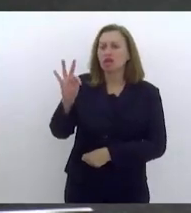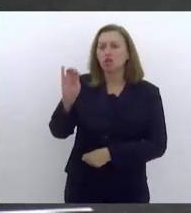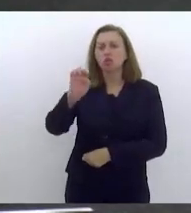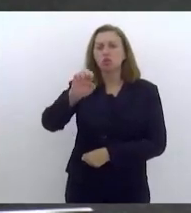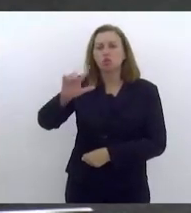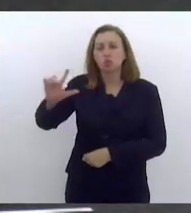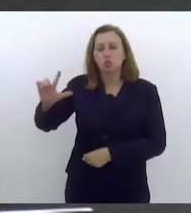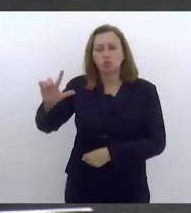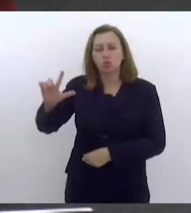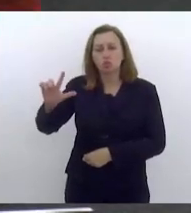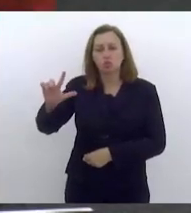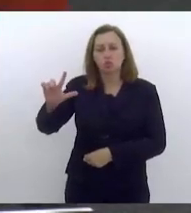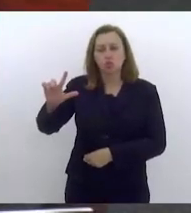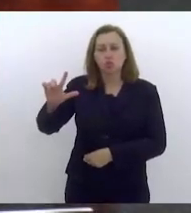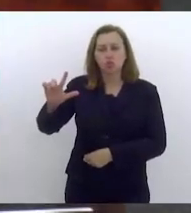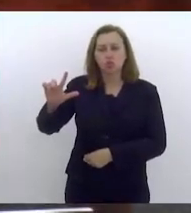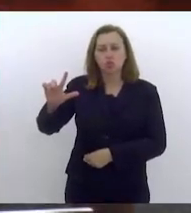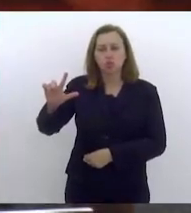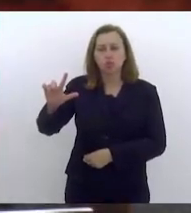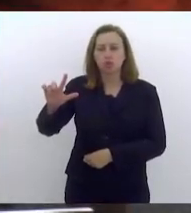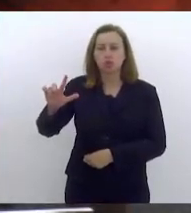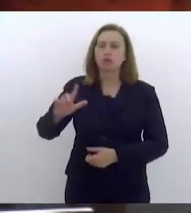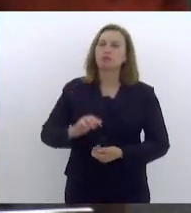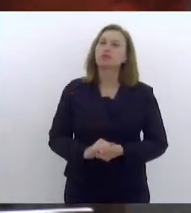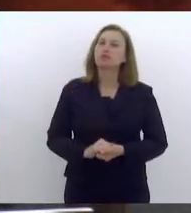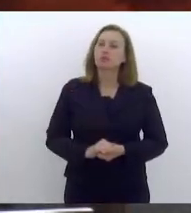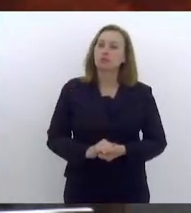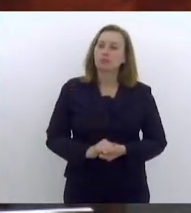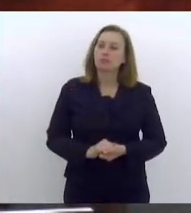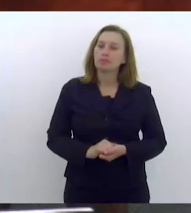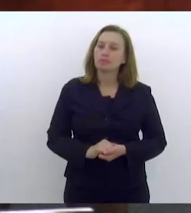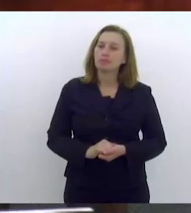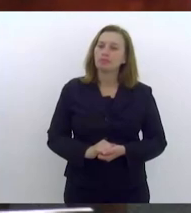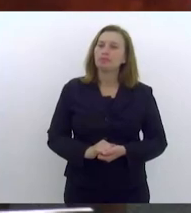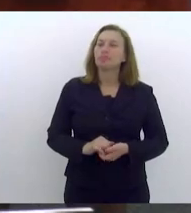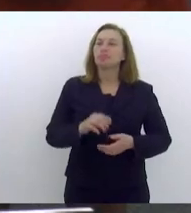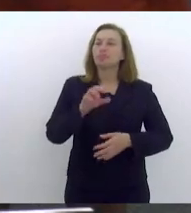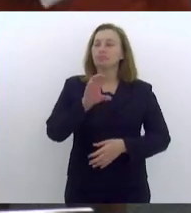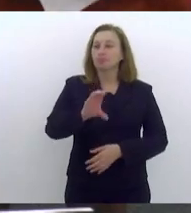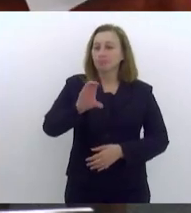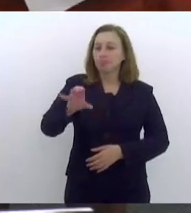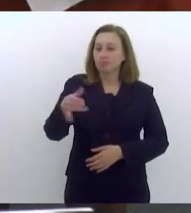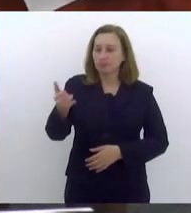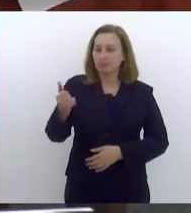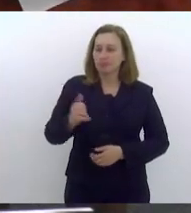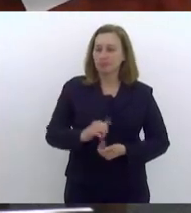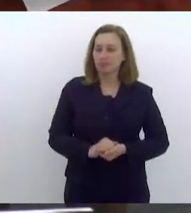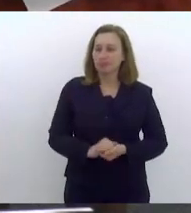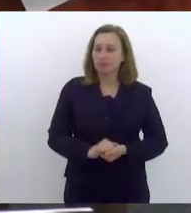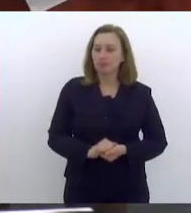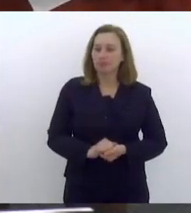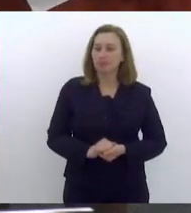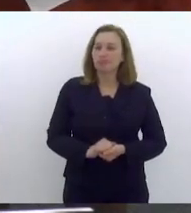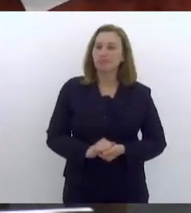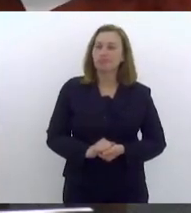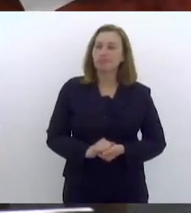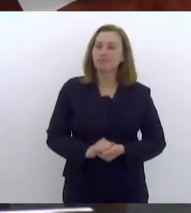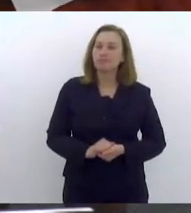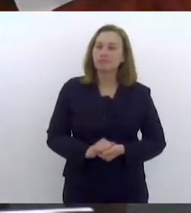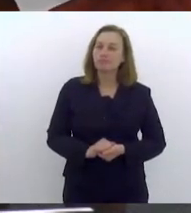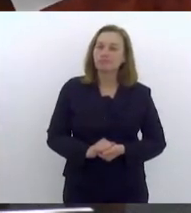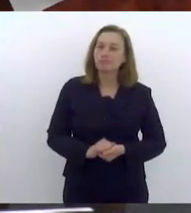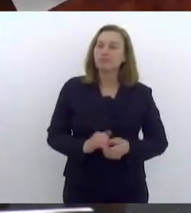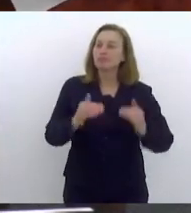tem que ser assegurado a todos. Entendi também que a CCJ está no entendimento para chegar